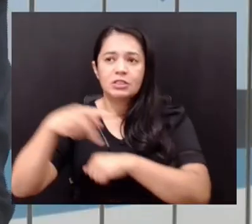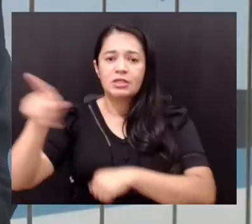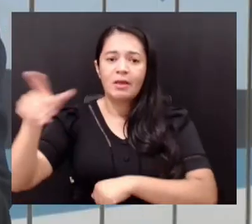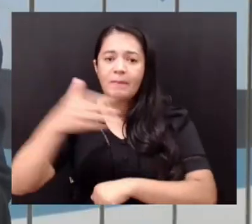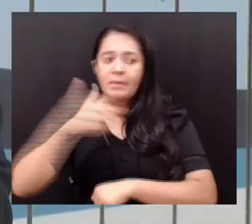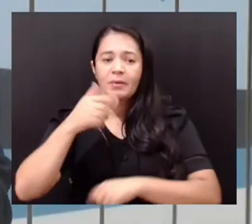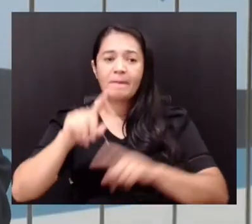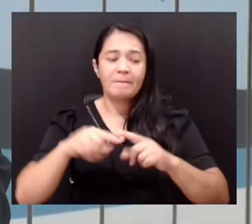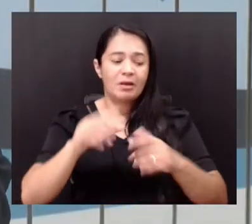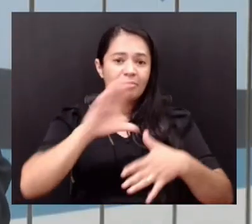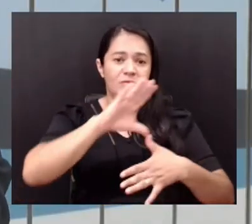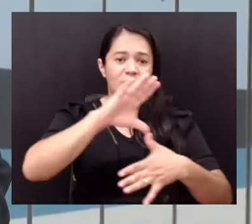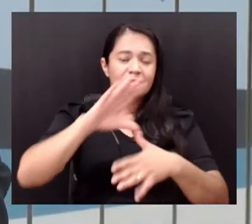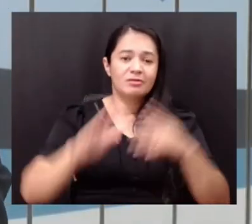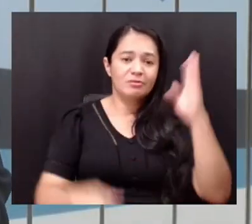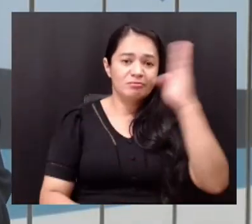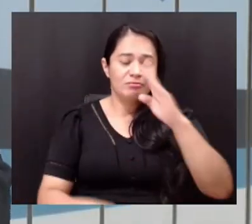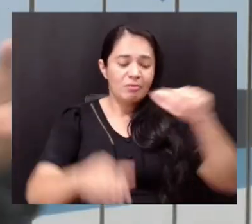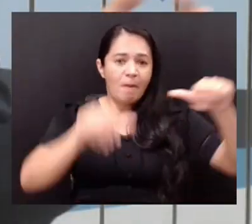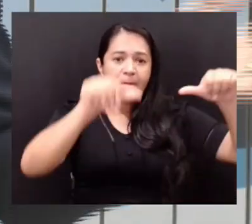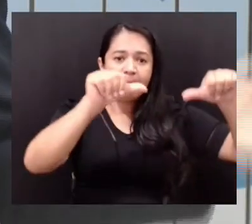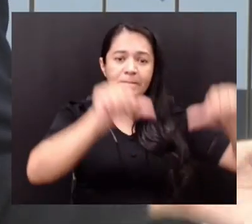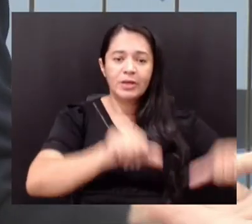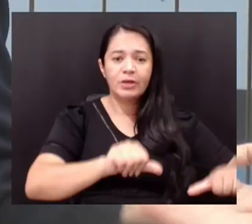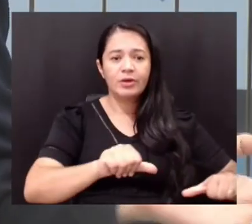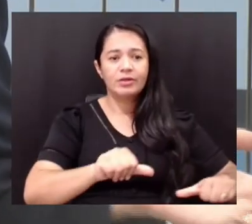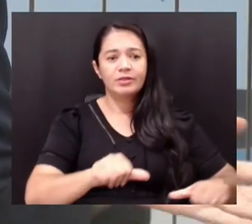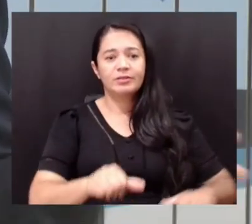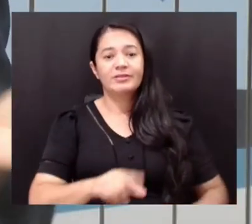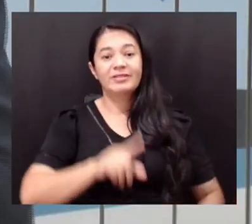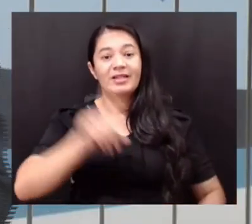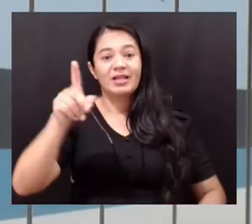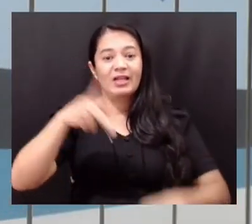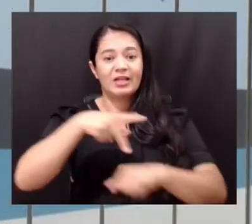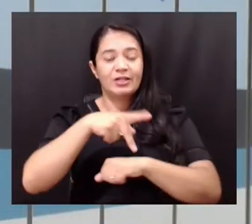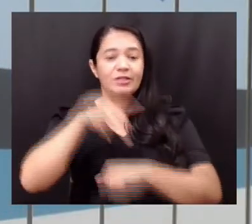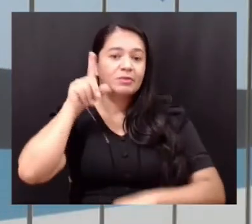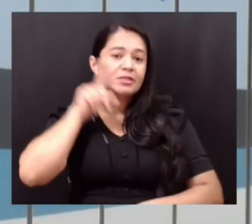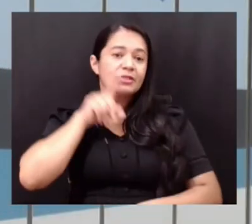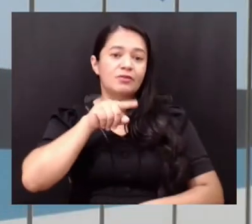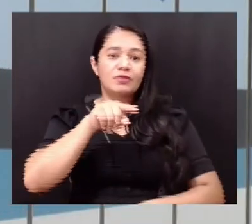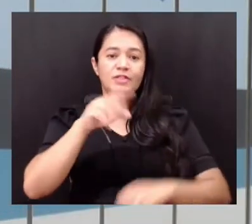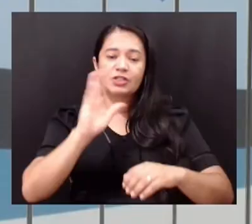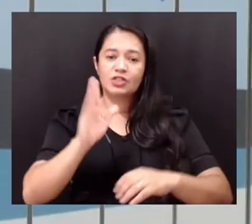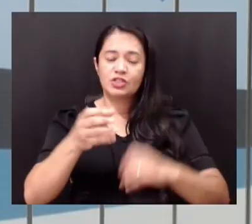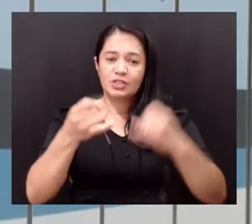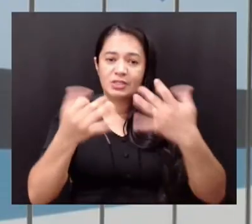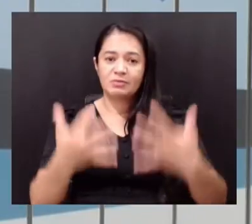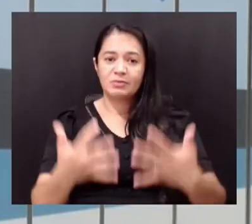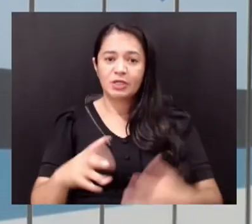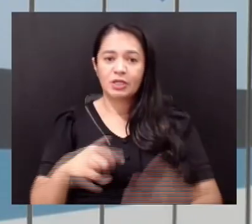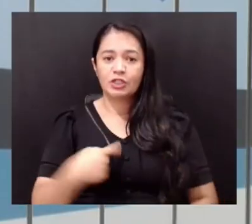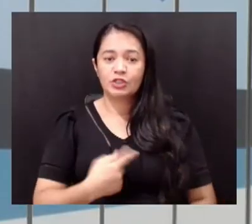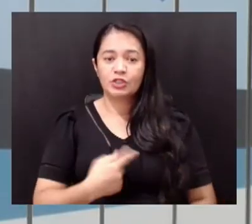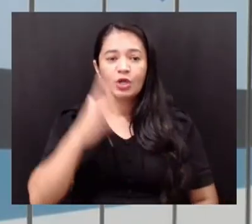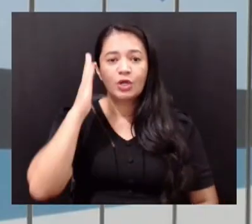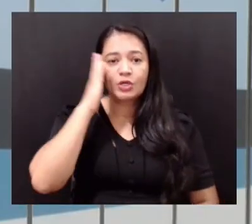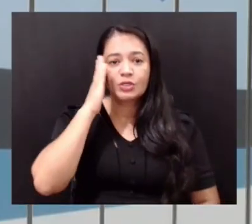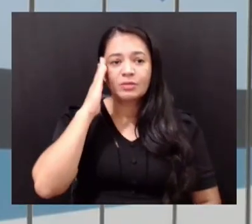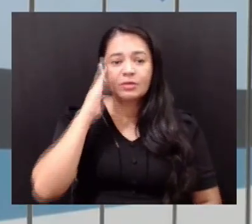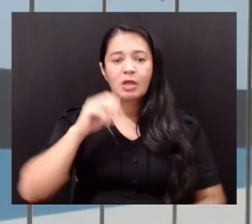piorando. Nos Estados Unidos, como você muito bem citou agora, a gente sabe que eles têm um ritmo de